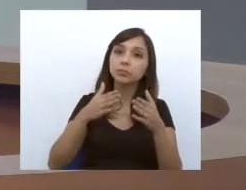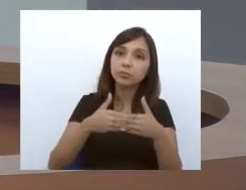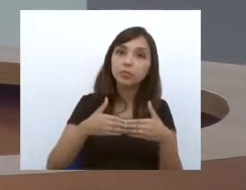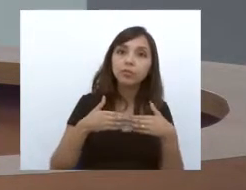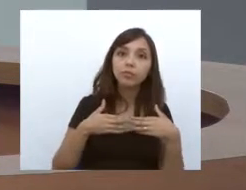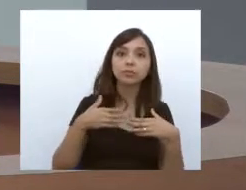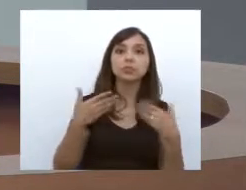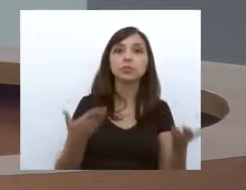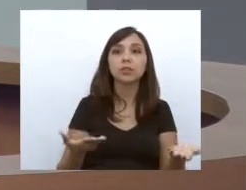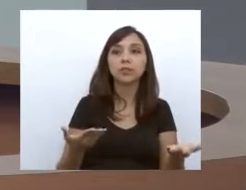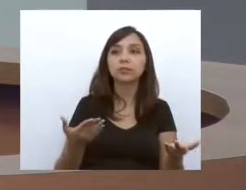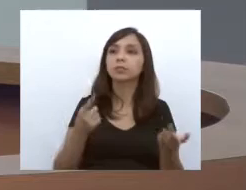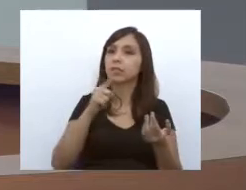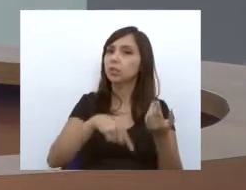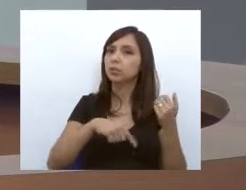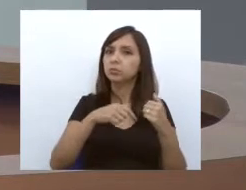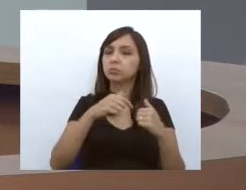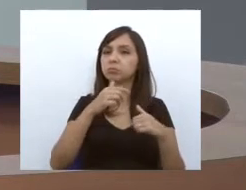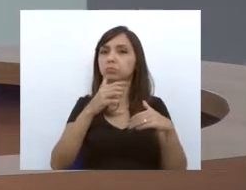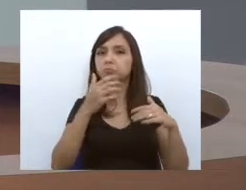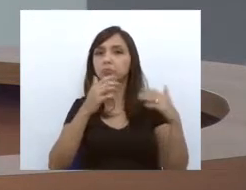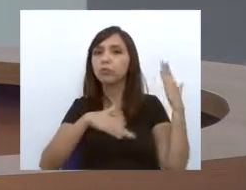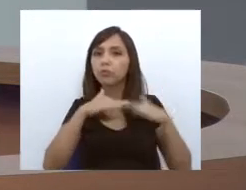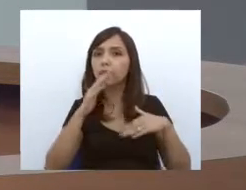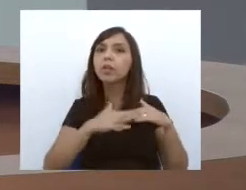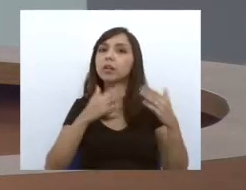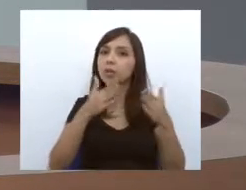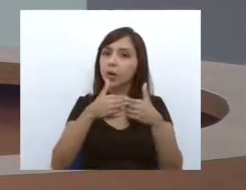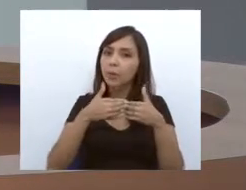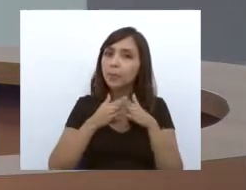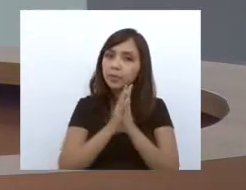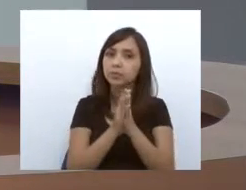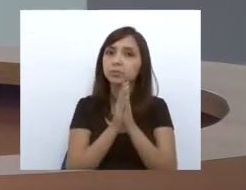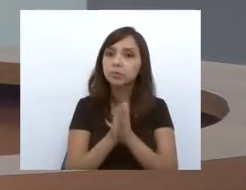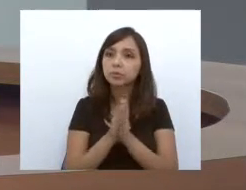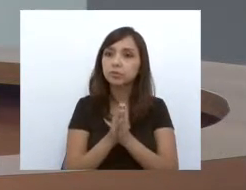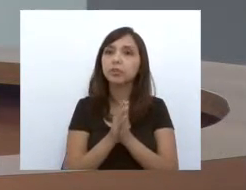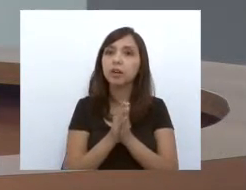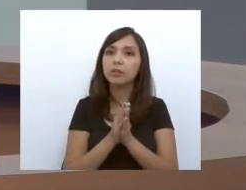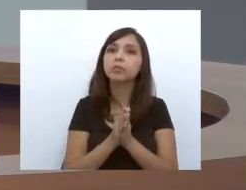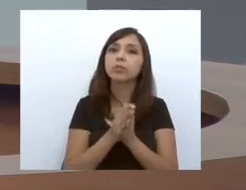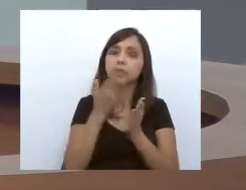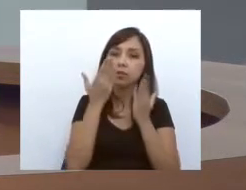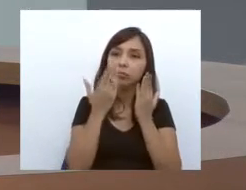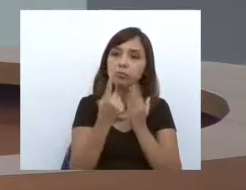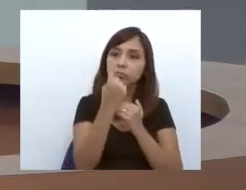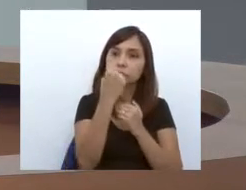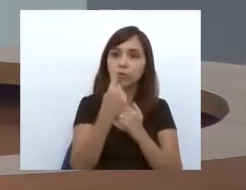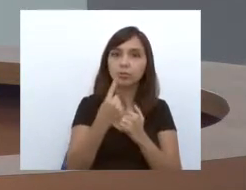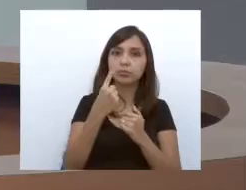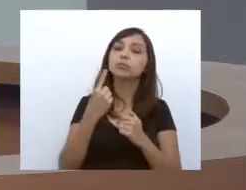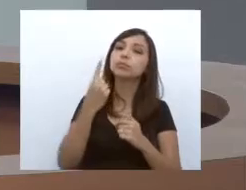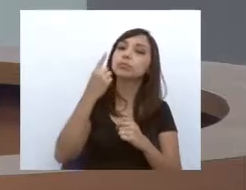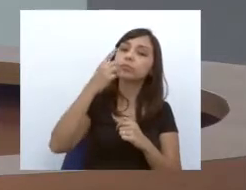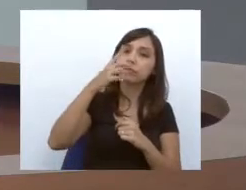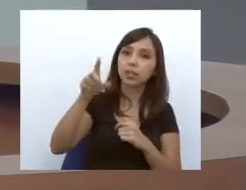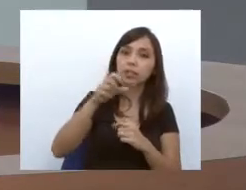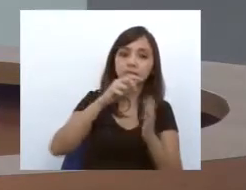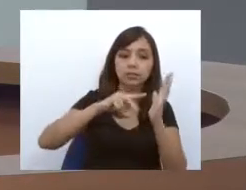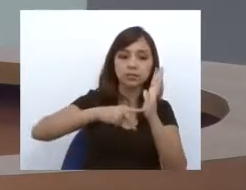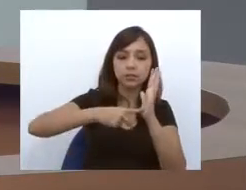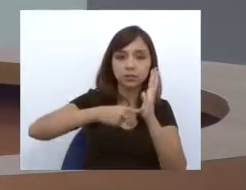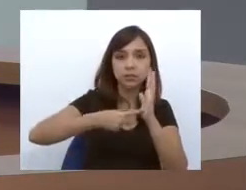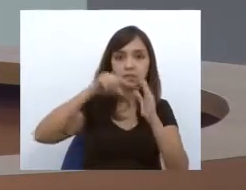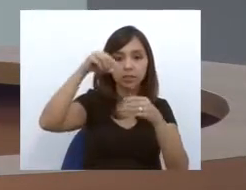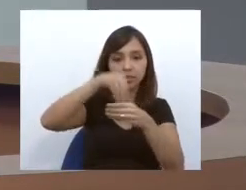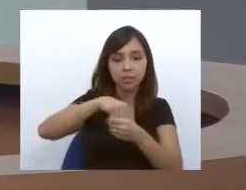causa e não pela formalidade, eu apelo que o senhor abra a palavra para um membro do sindicato